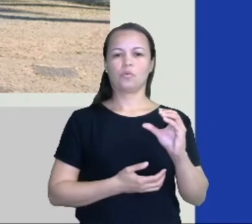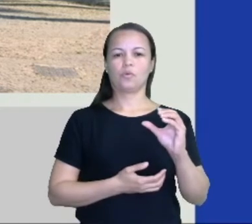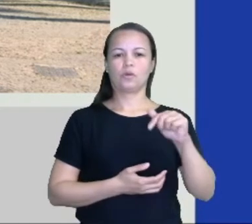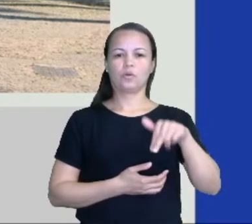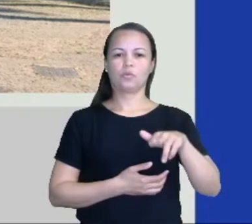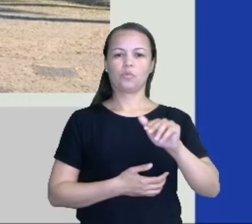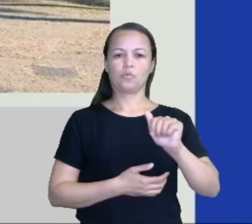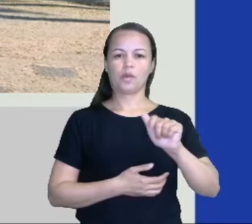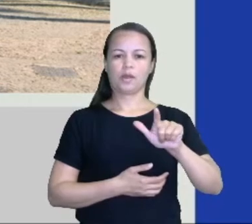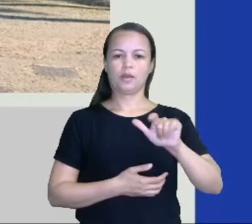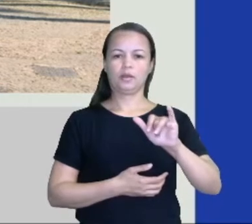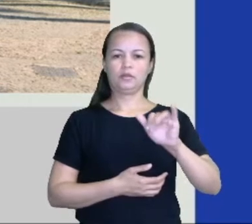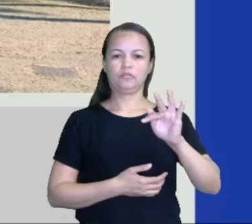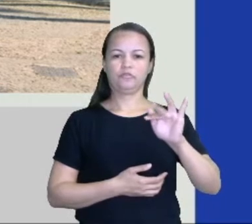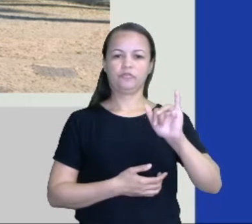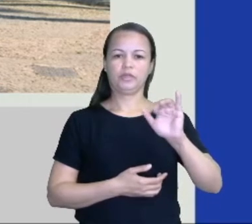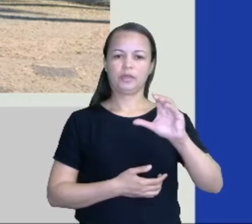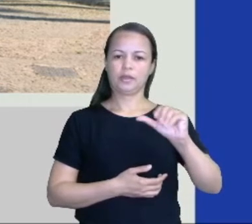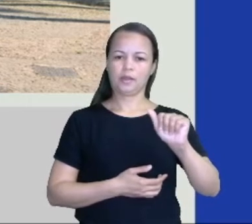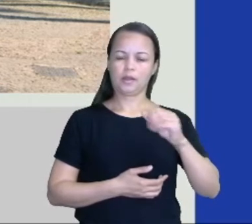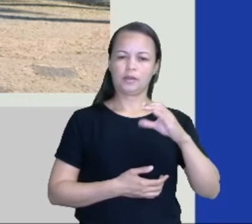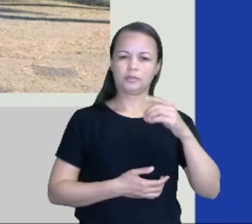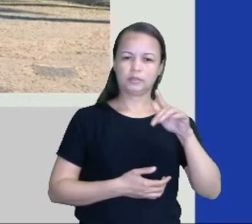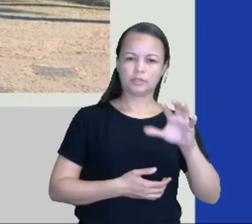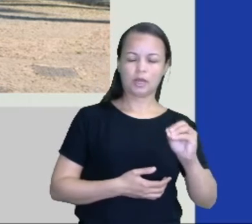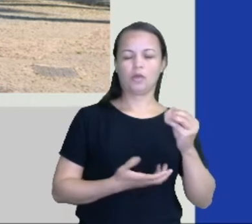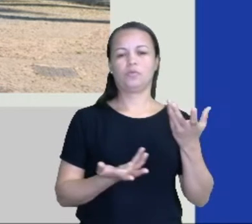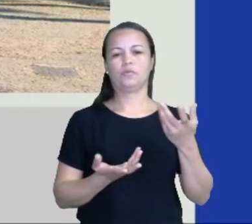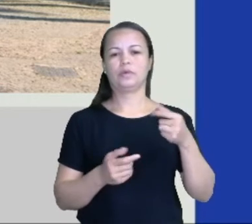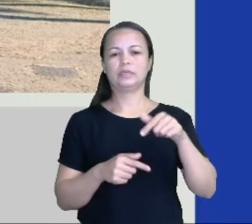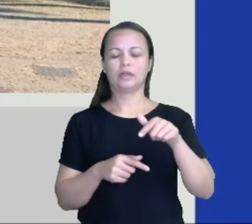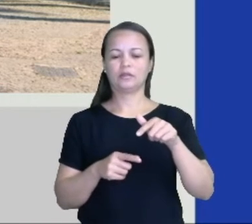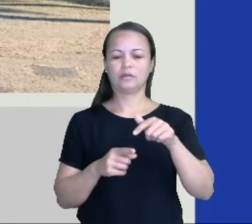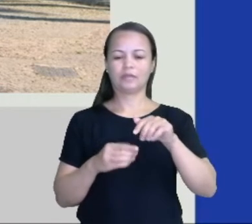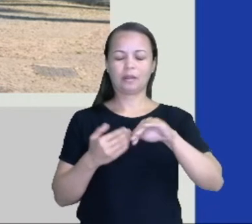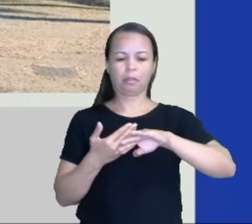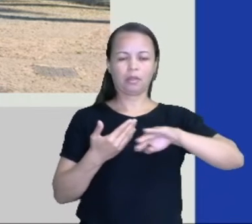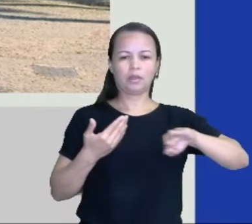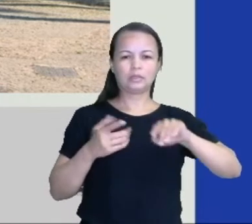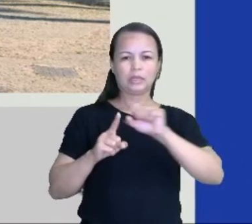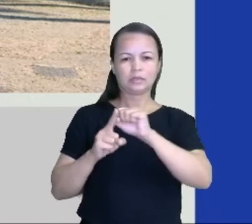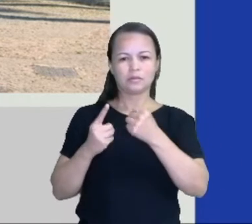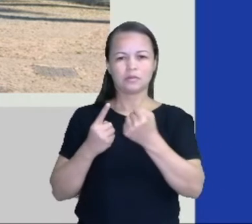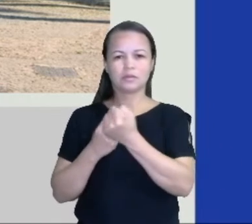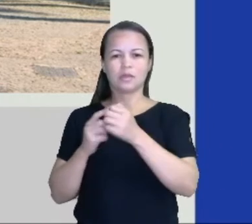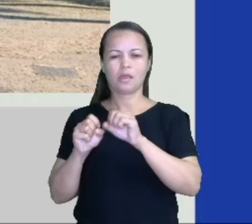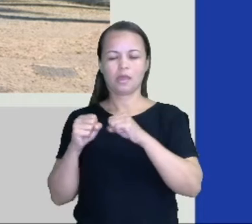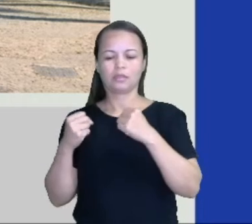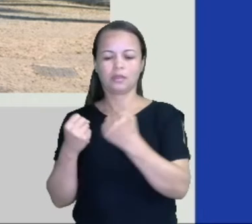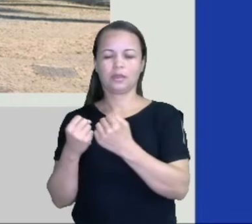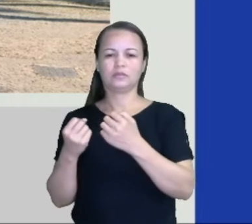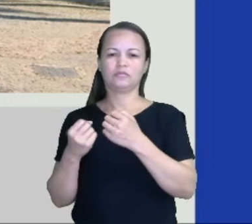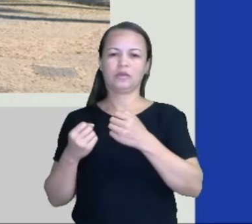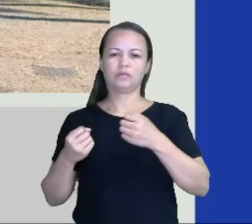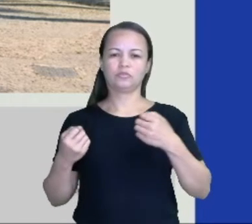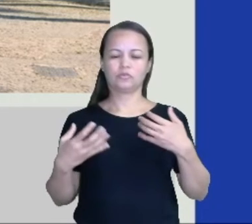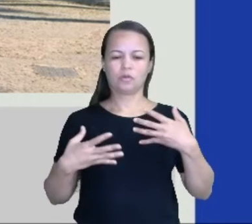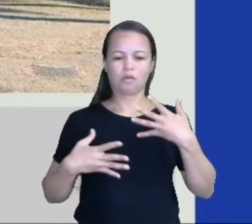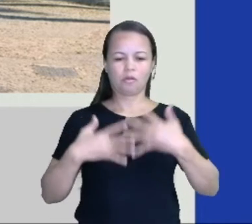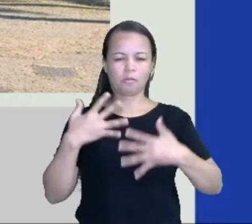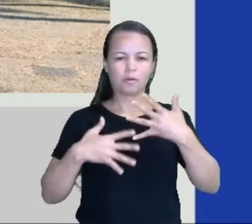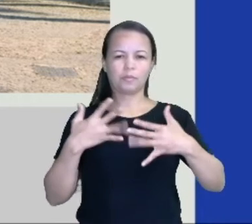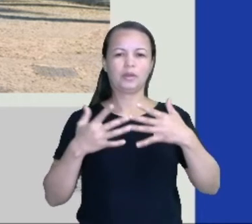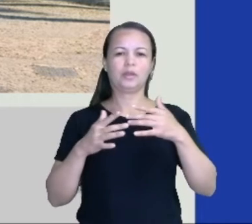o que é exigido no mercado de trabalho e ela fica à margem da sociedade, vários conflitos, né,